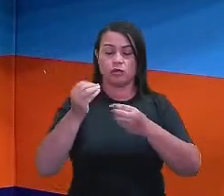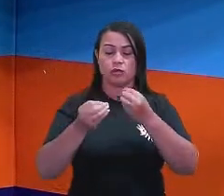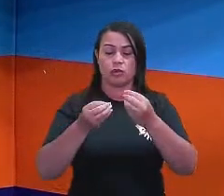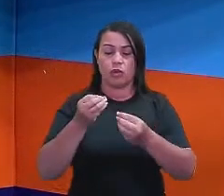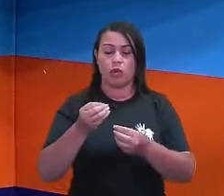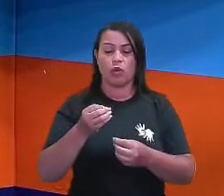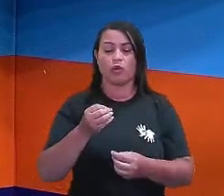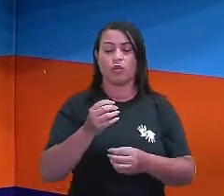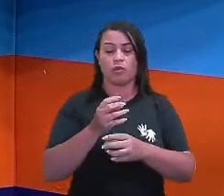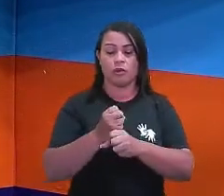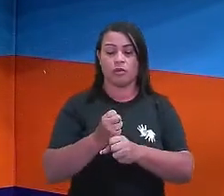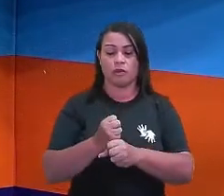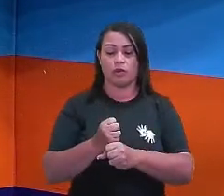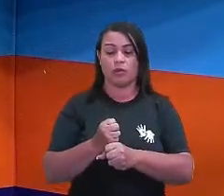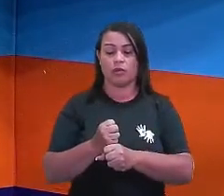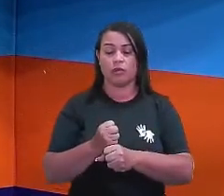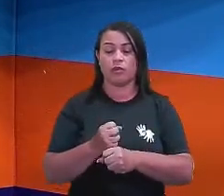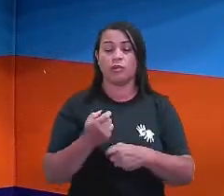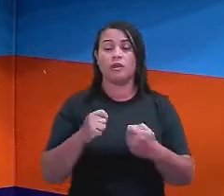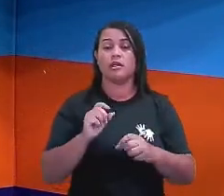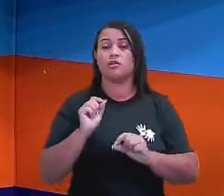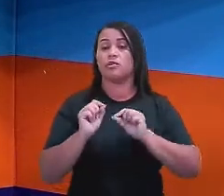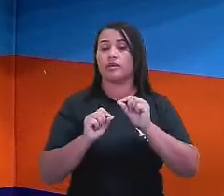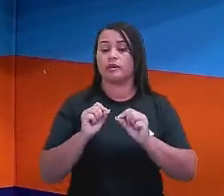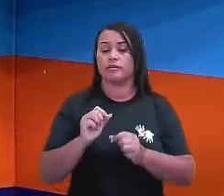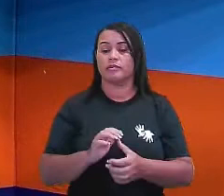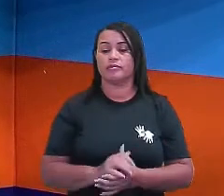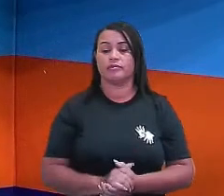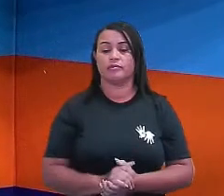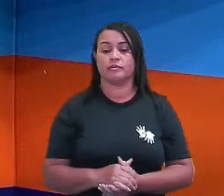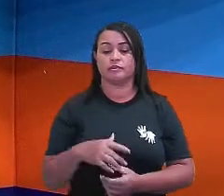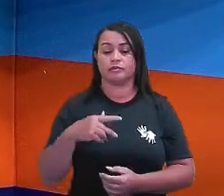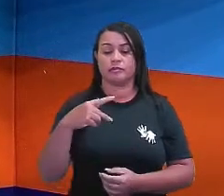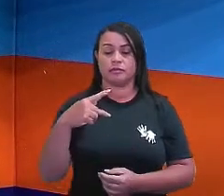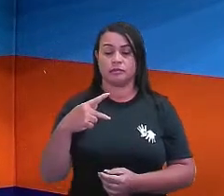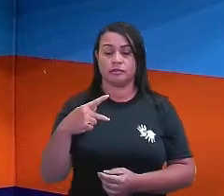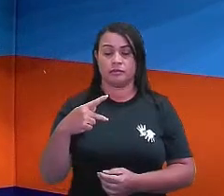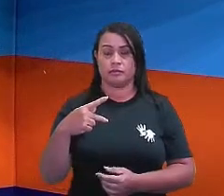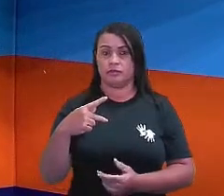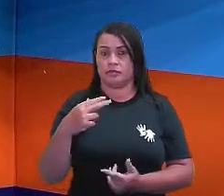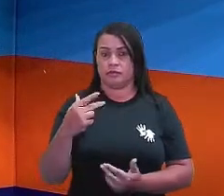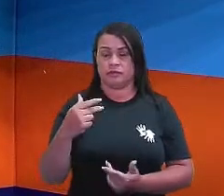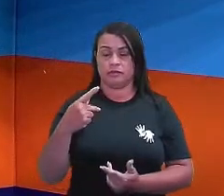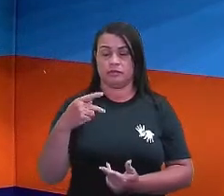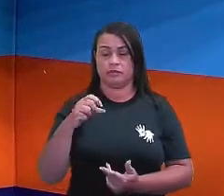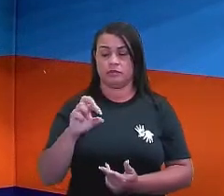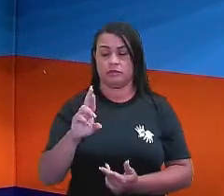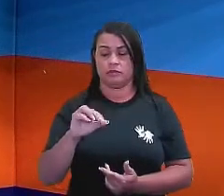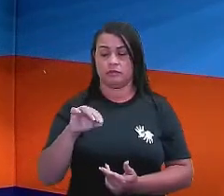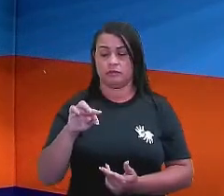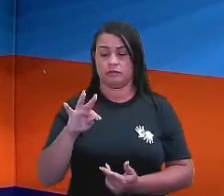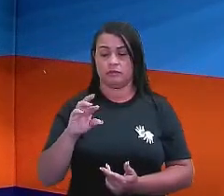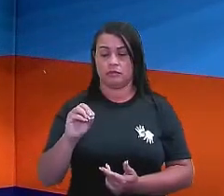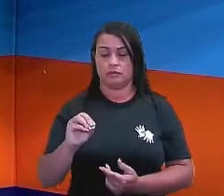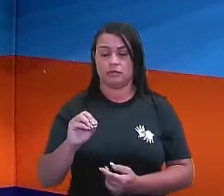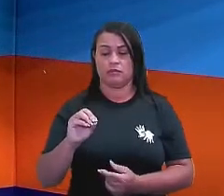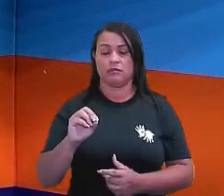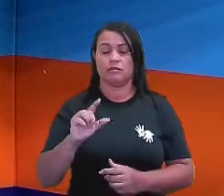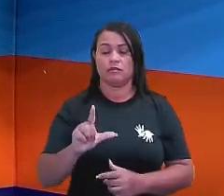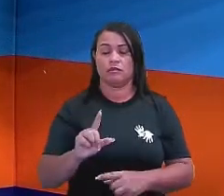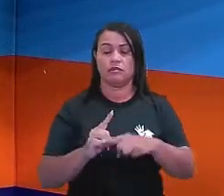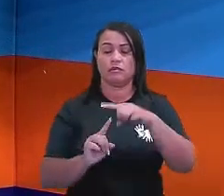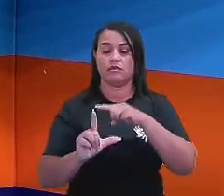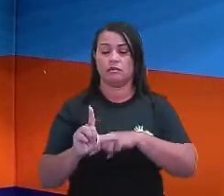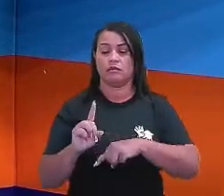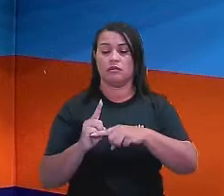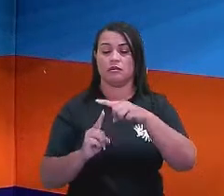cálculo do perímetro do quadrado, eu utilizo a seguinte fórmula: P de perímetro é igual a L mais L